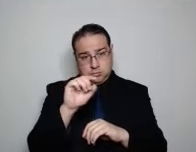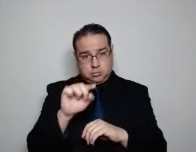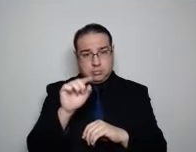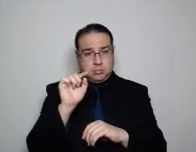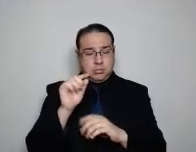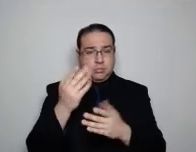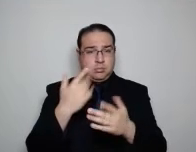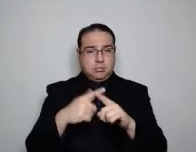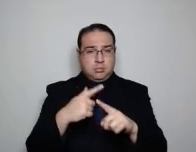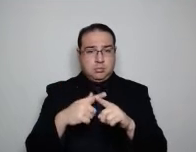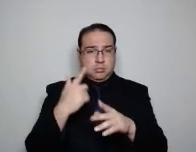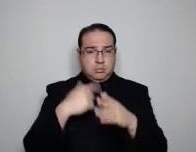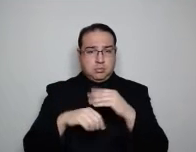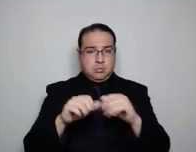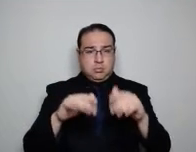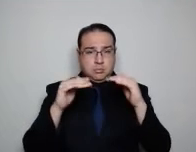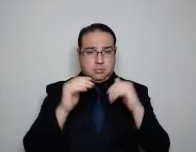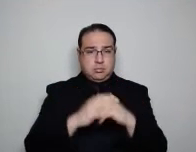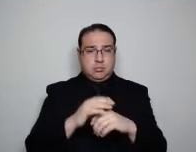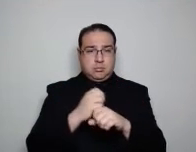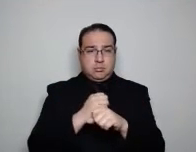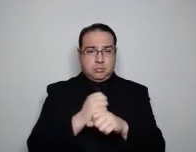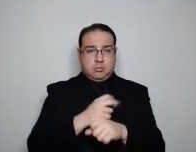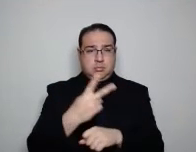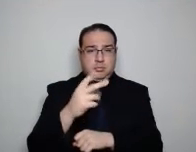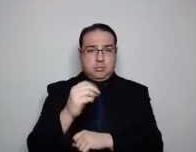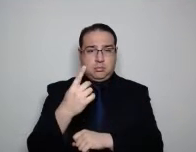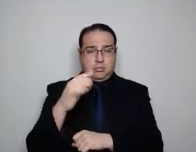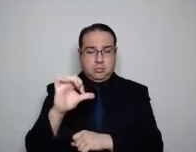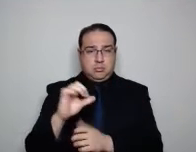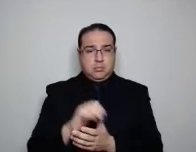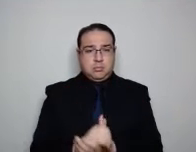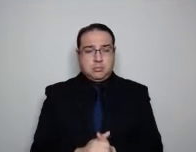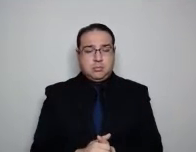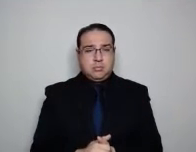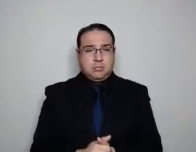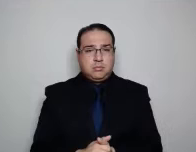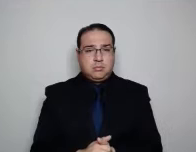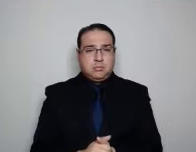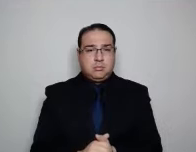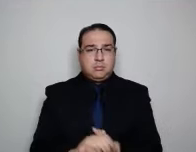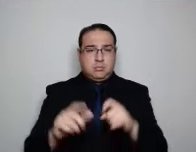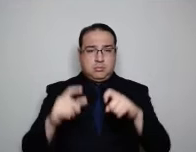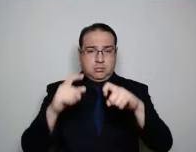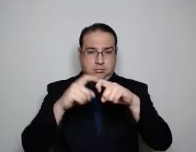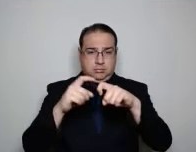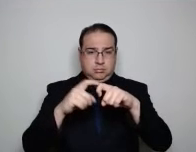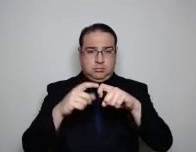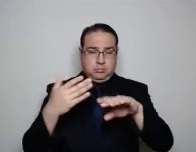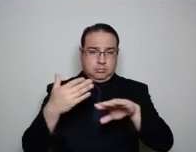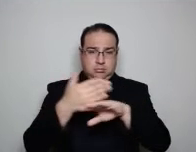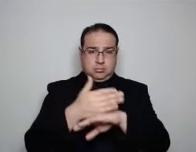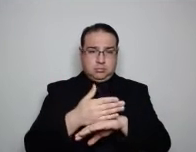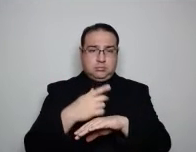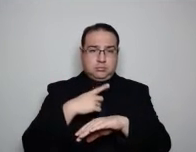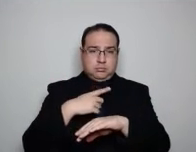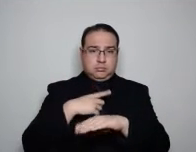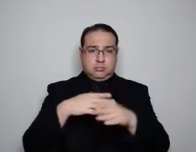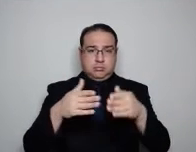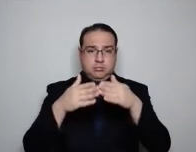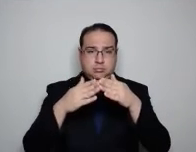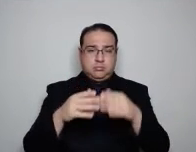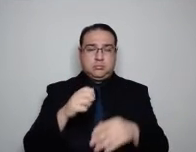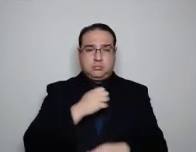uma majoração no ano de 2019. O médico, ele ingressou com a demanda no mês de agosto